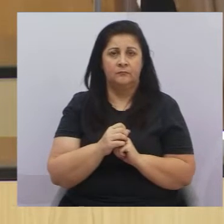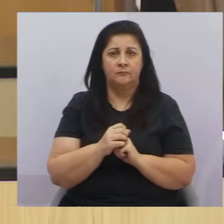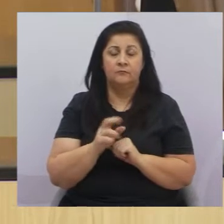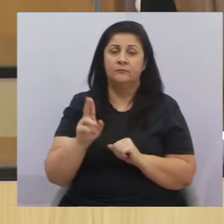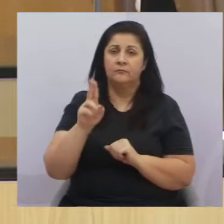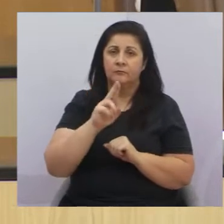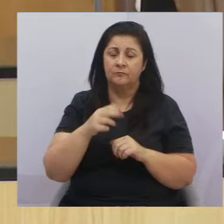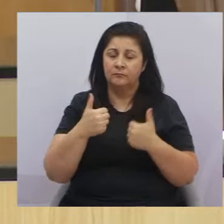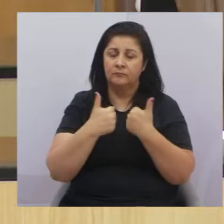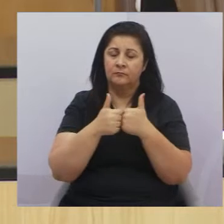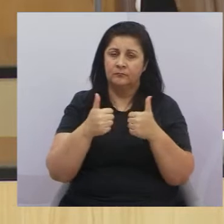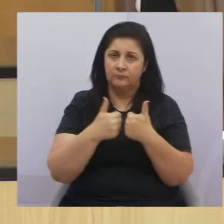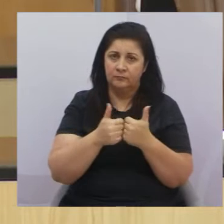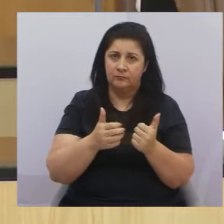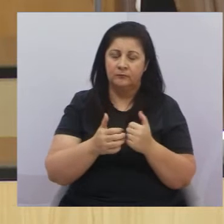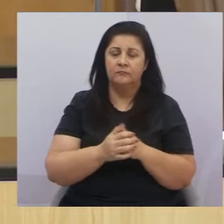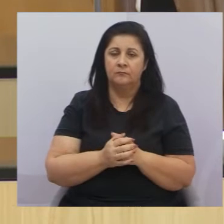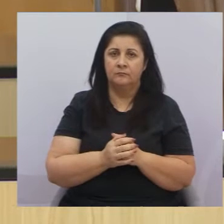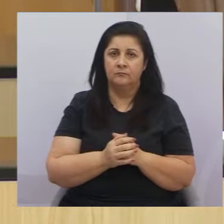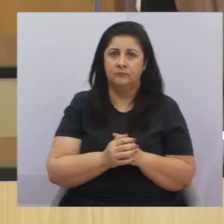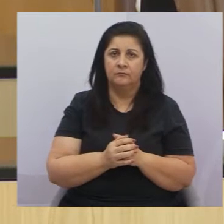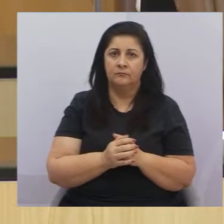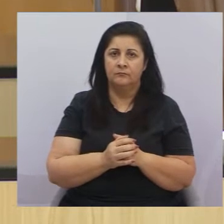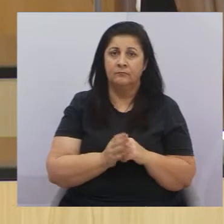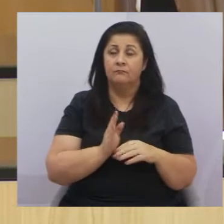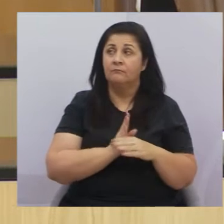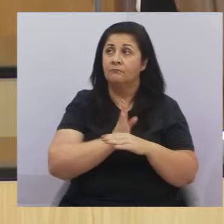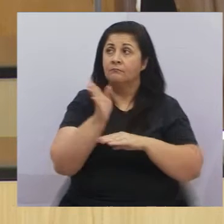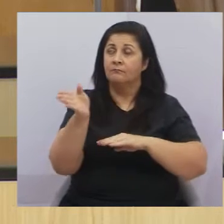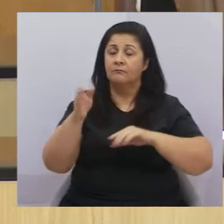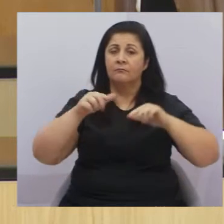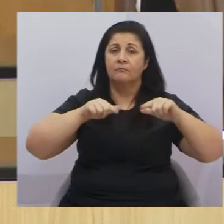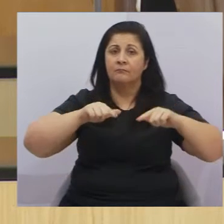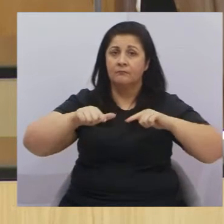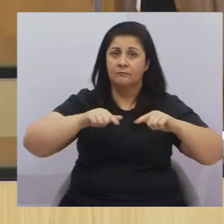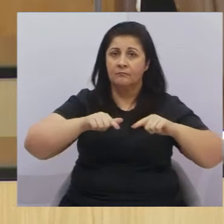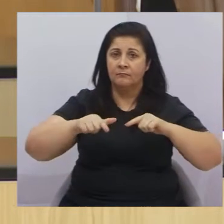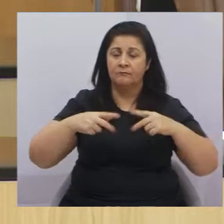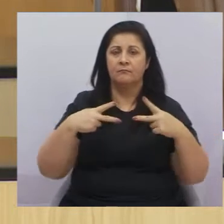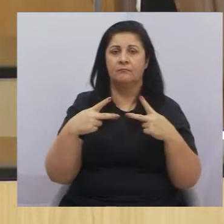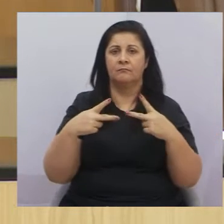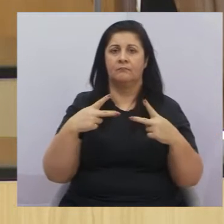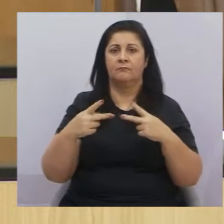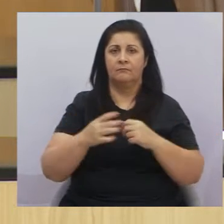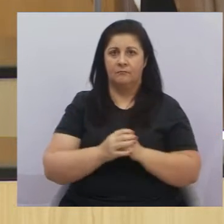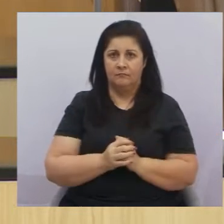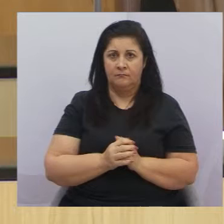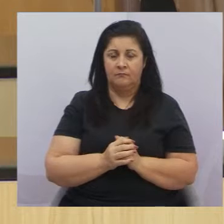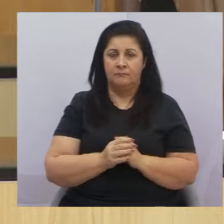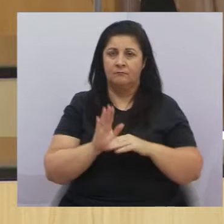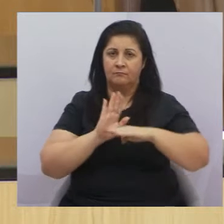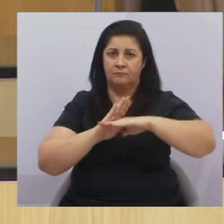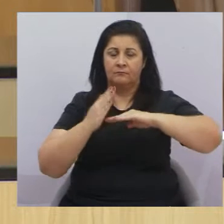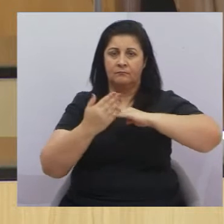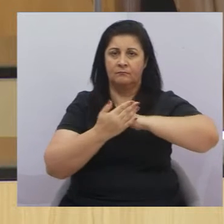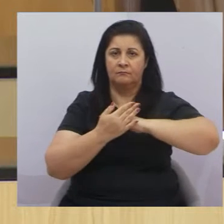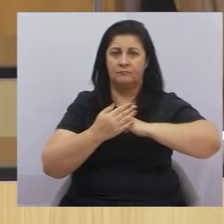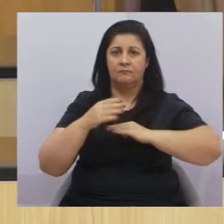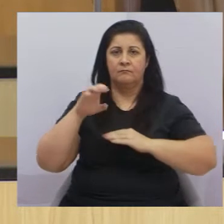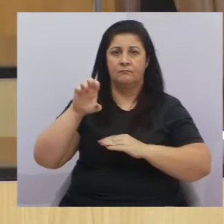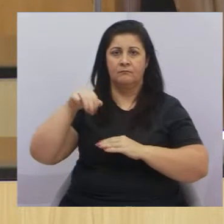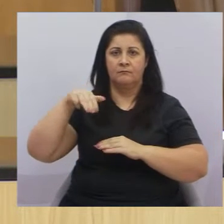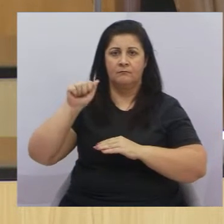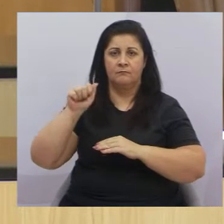referido transporte público para ir trabalhar em São José dos Campos, via bairro Vila Ema.